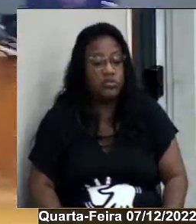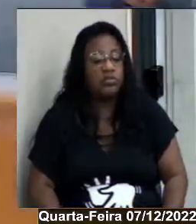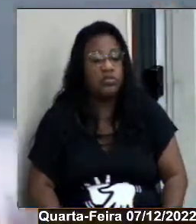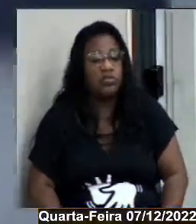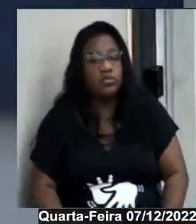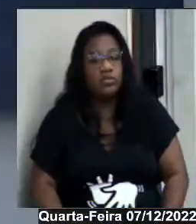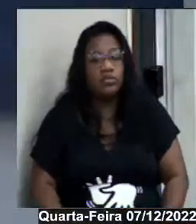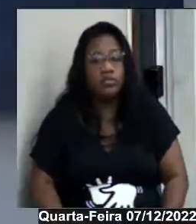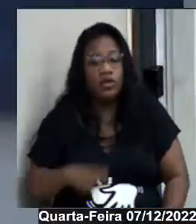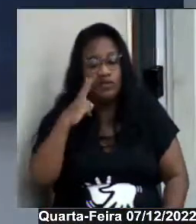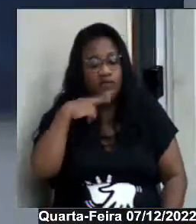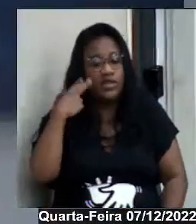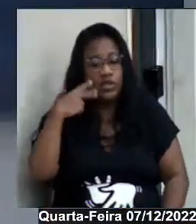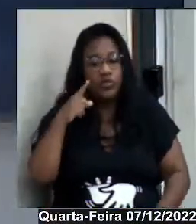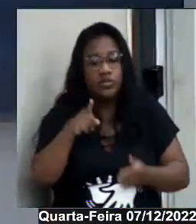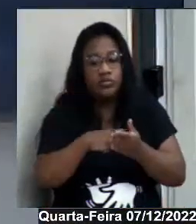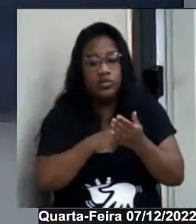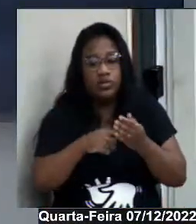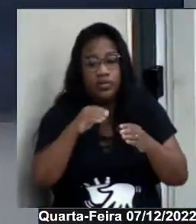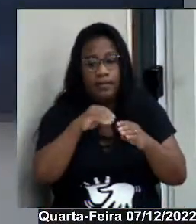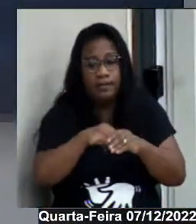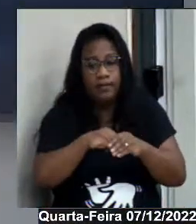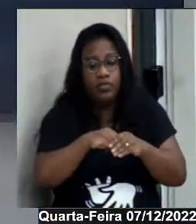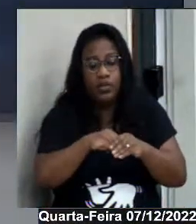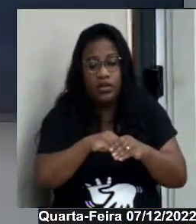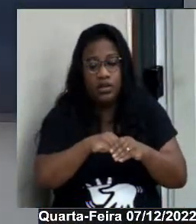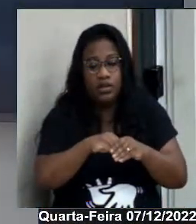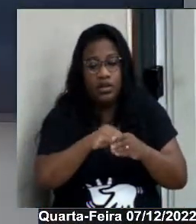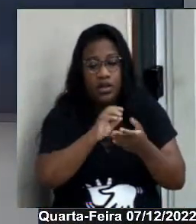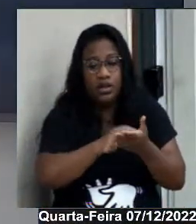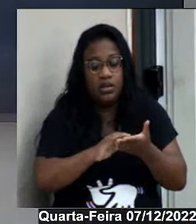Os vereadores podem computar votos de forma eletrônica.